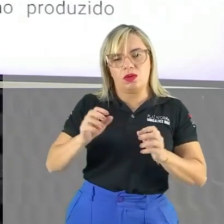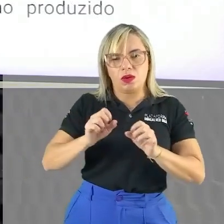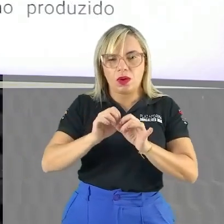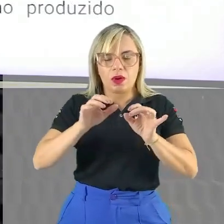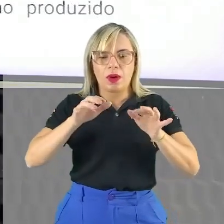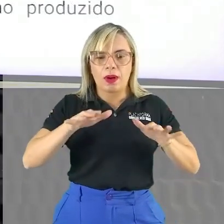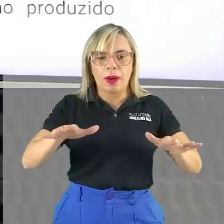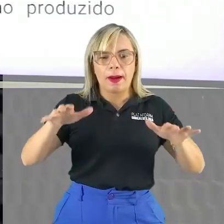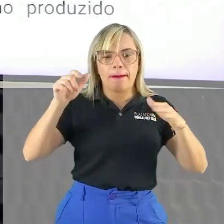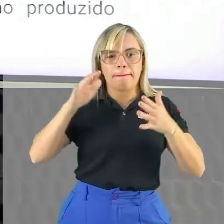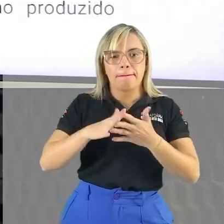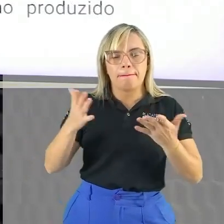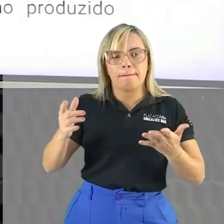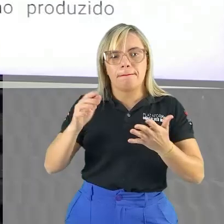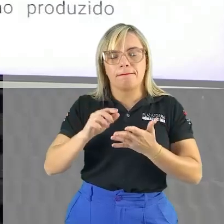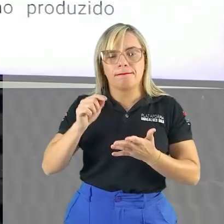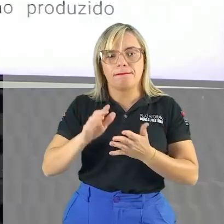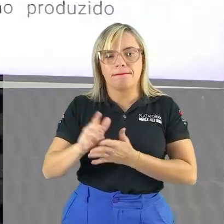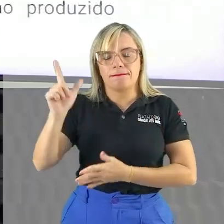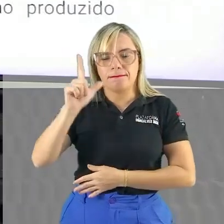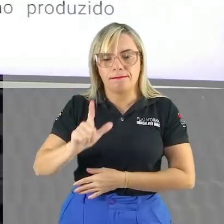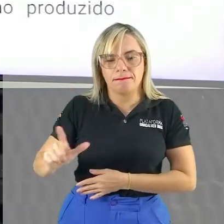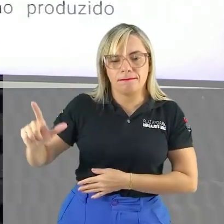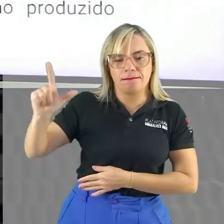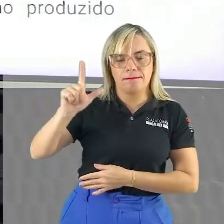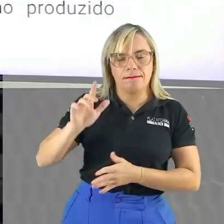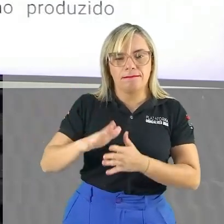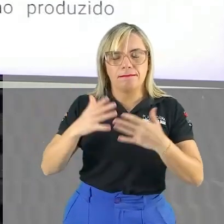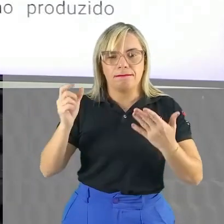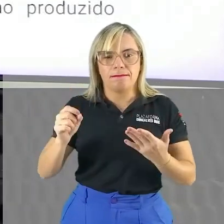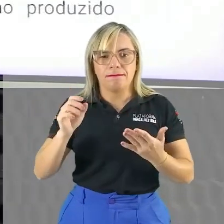explodisse, né, de forma literária, né,